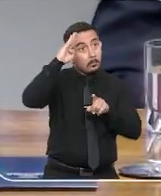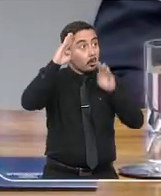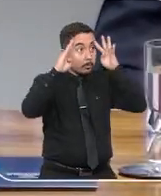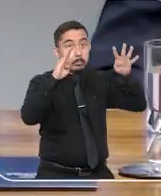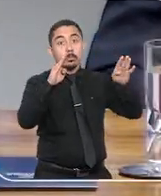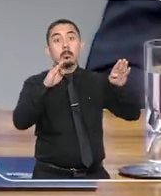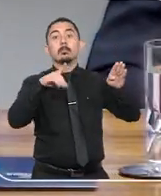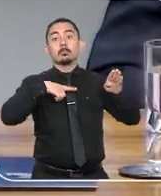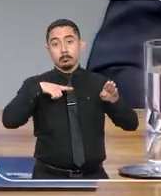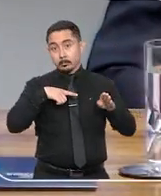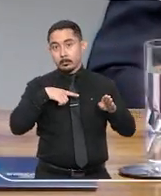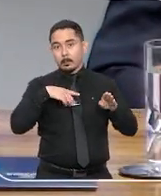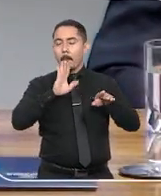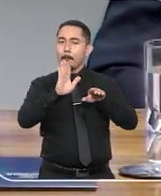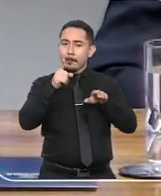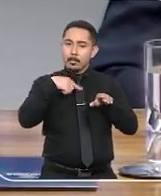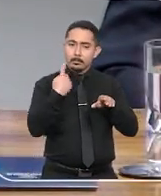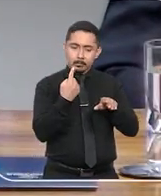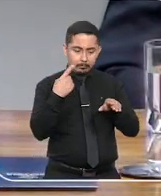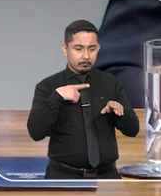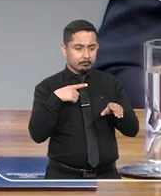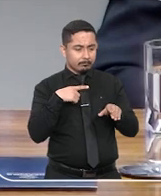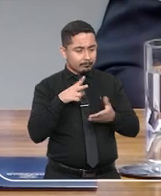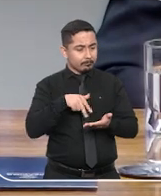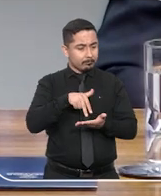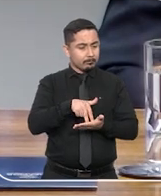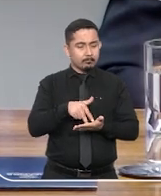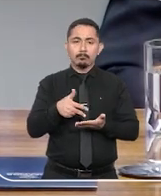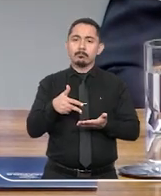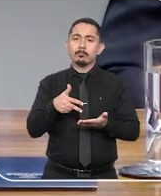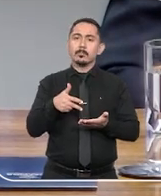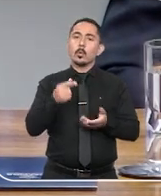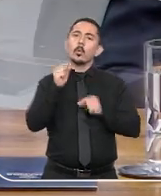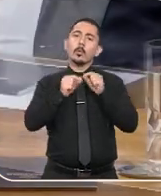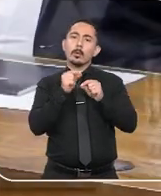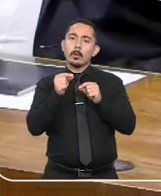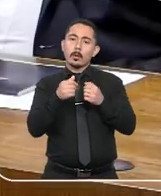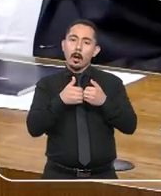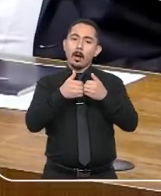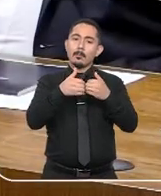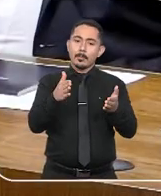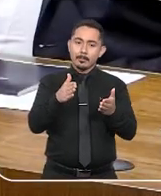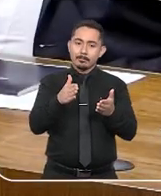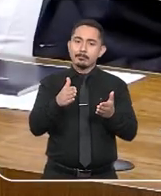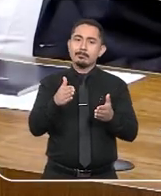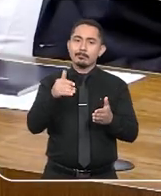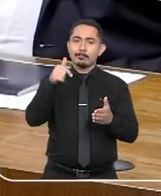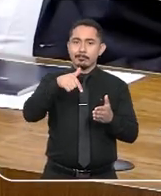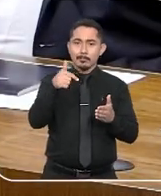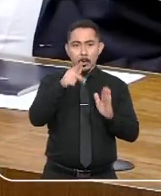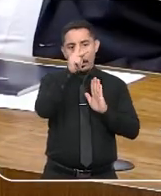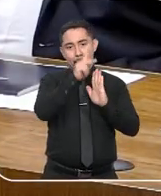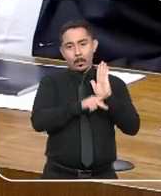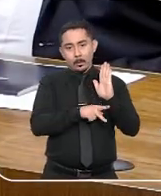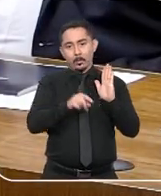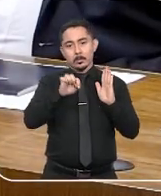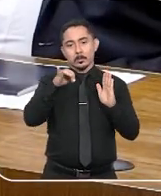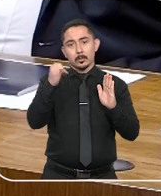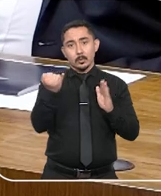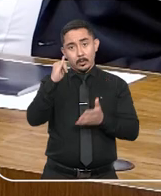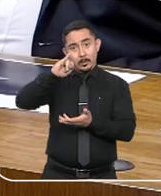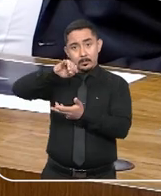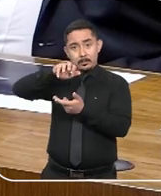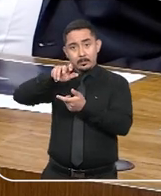fizemos questão, eu e meus colegas, as senhoras ministras e ministros, de abrir, fazer o lançamento desse